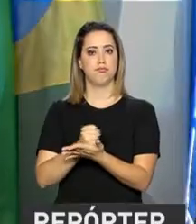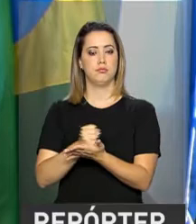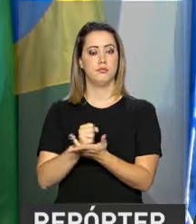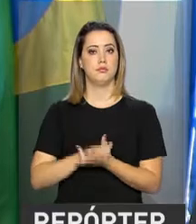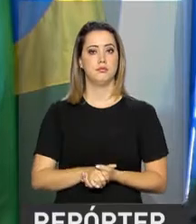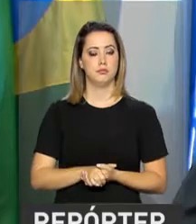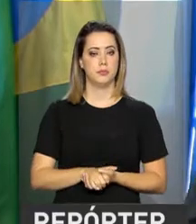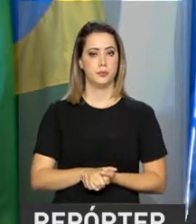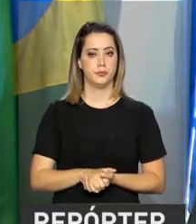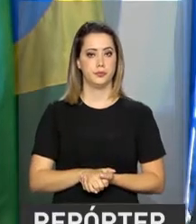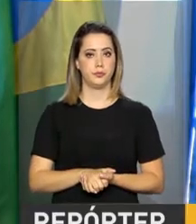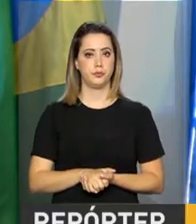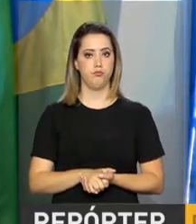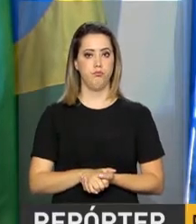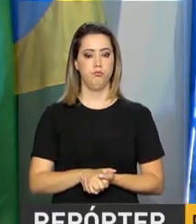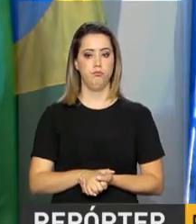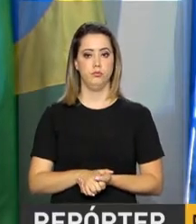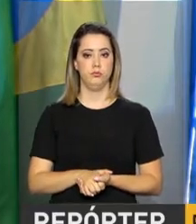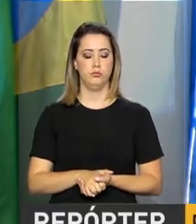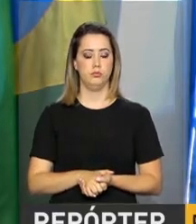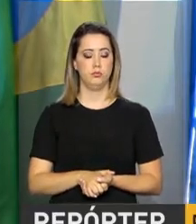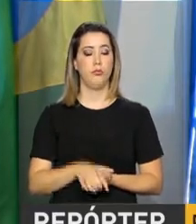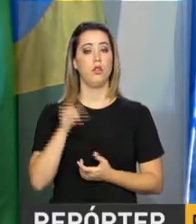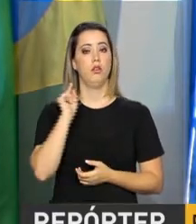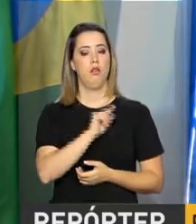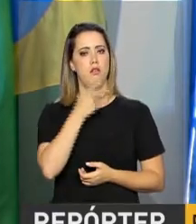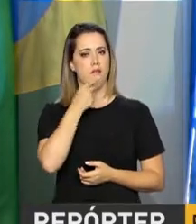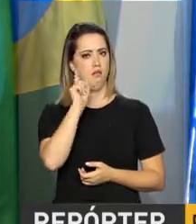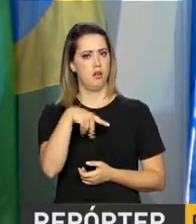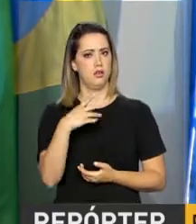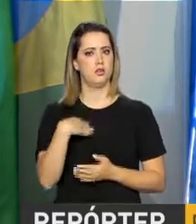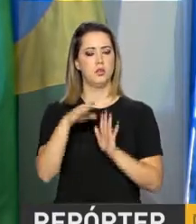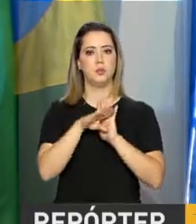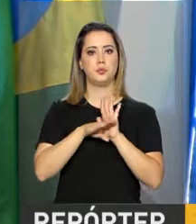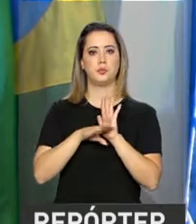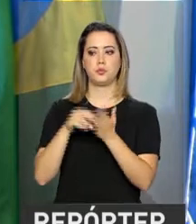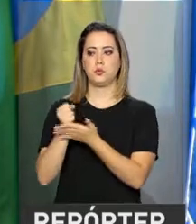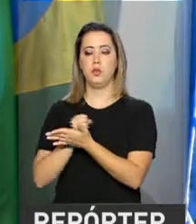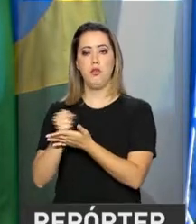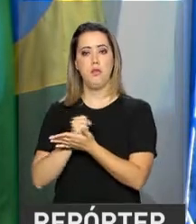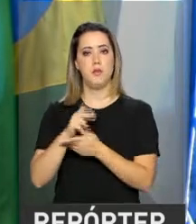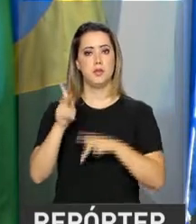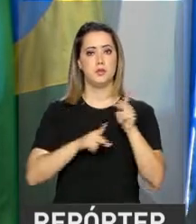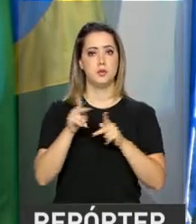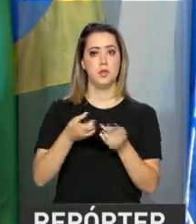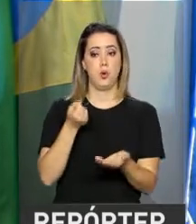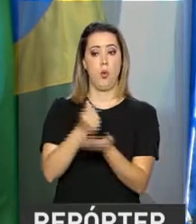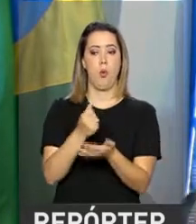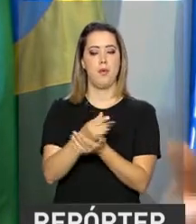popular é um programa que nos 3 bilhões por ano em medicamentos